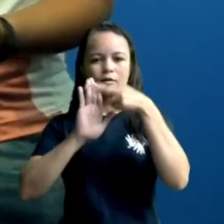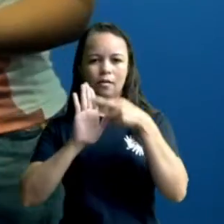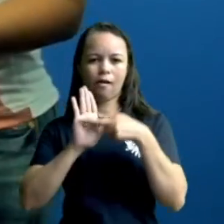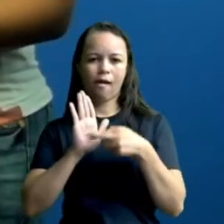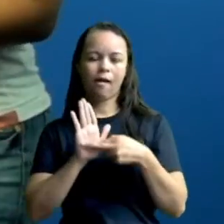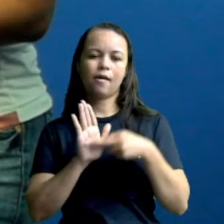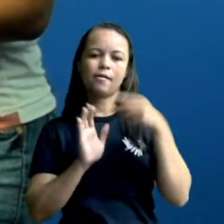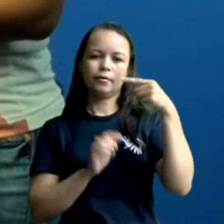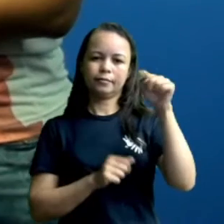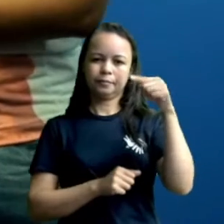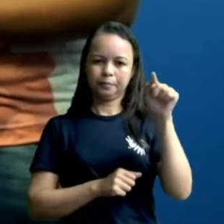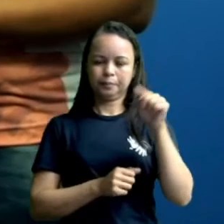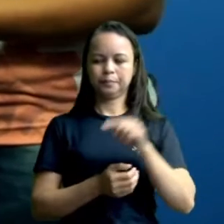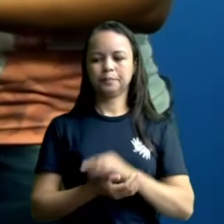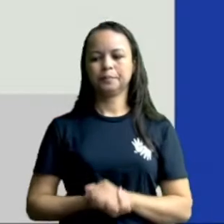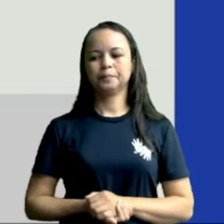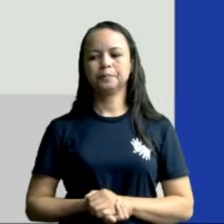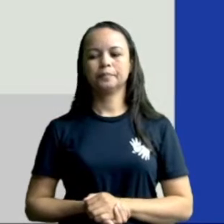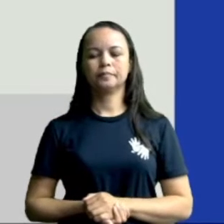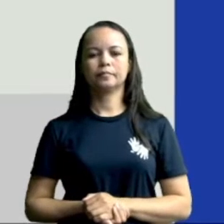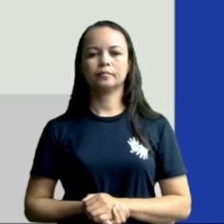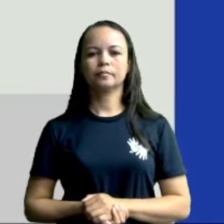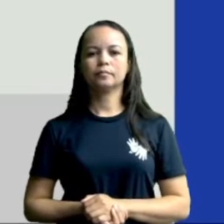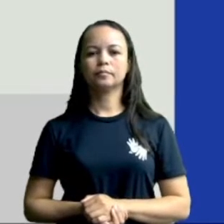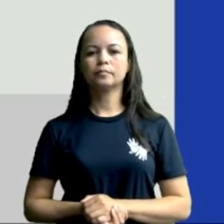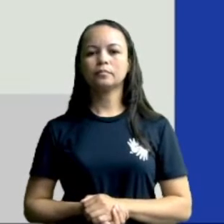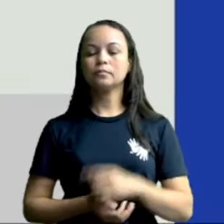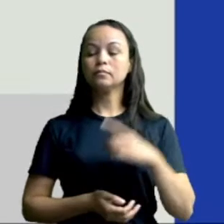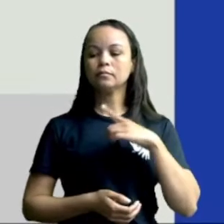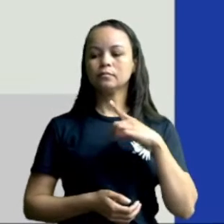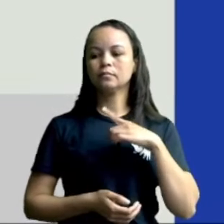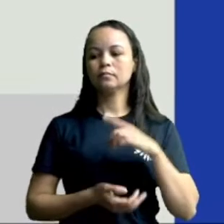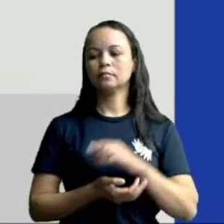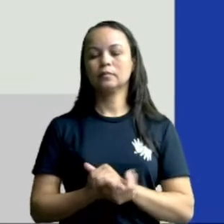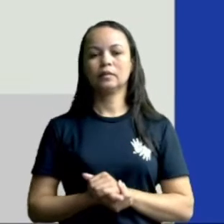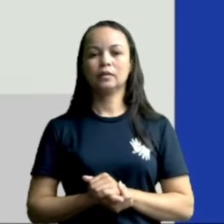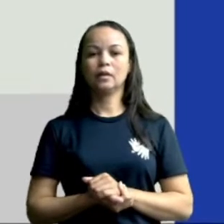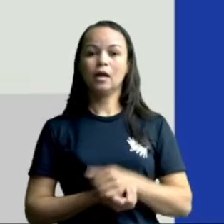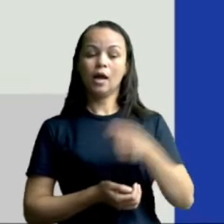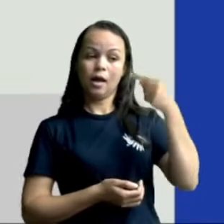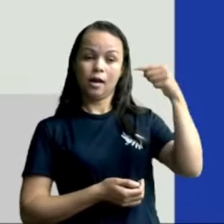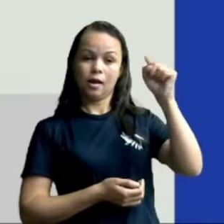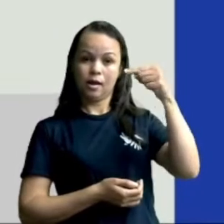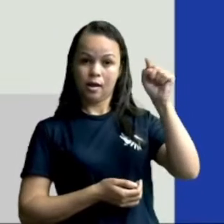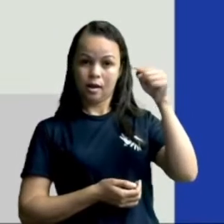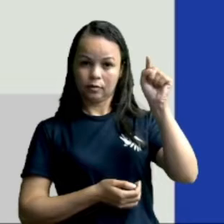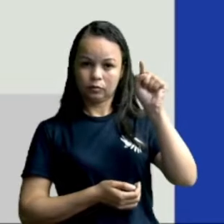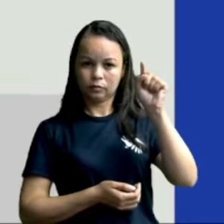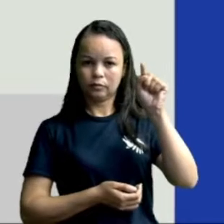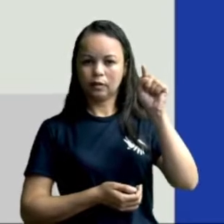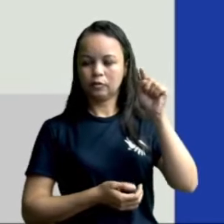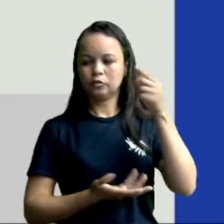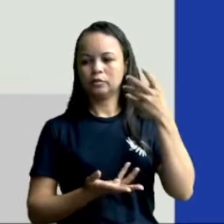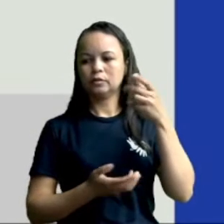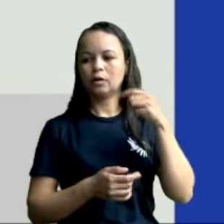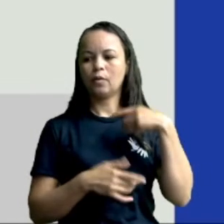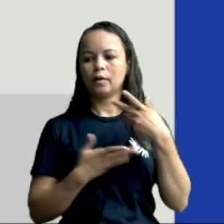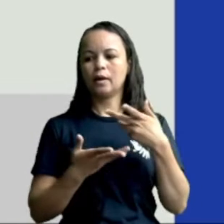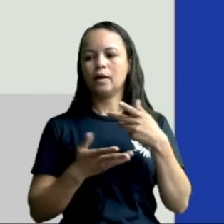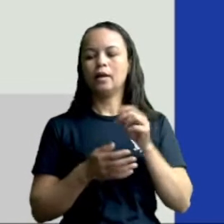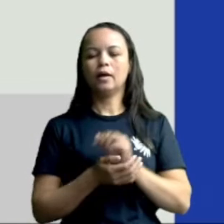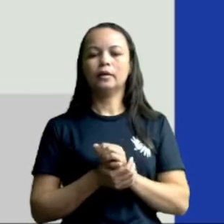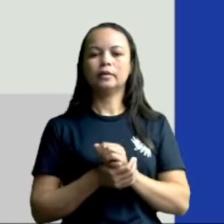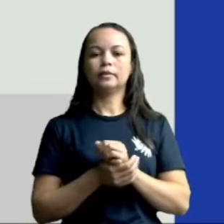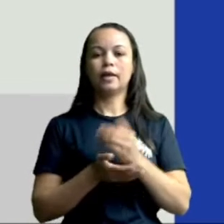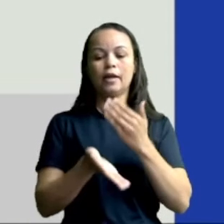de acentuação, certo? Então a gente tem, ó, as palavras agudas, que são aquelas que têm